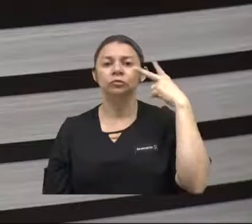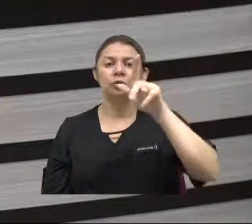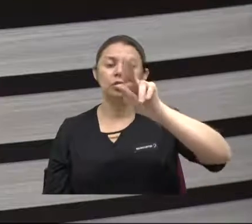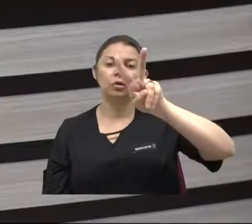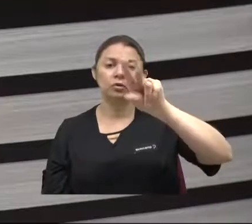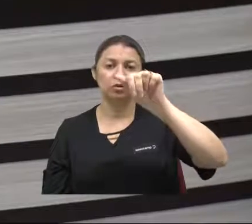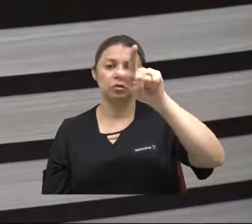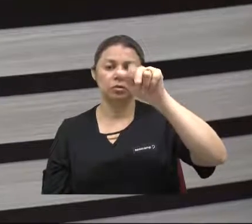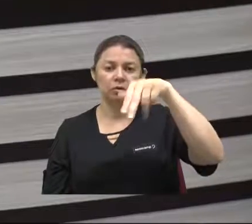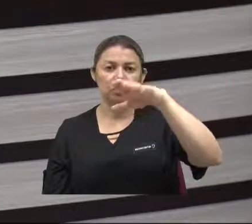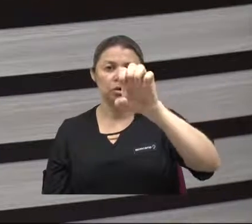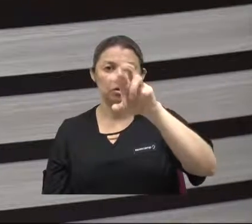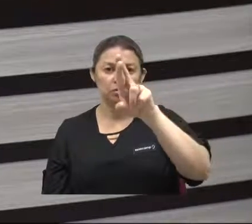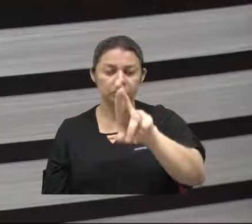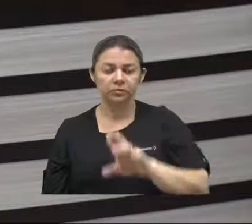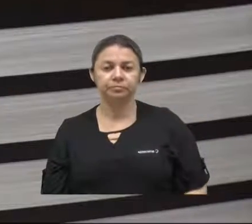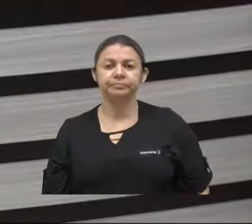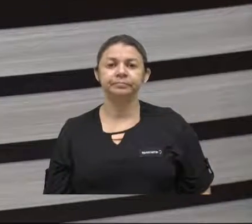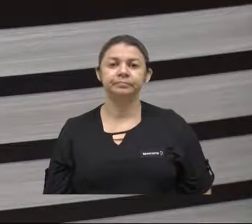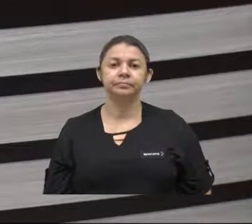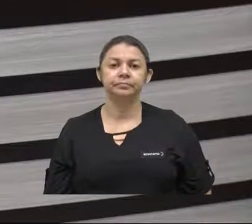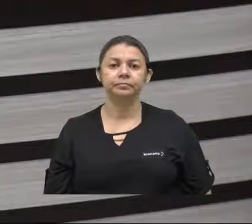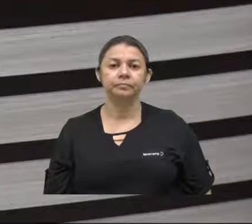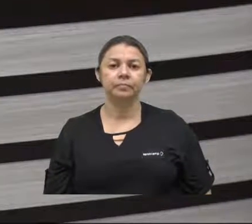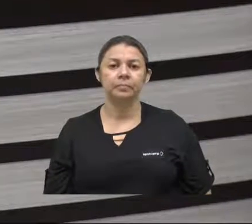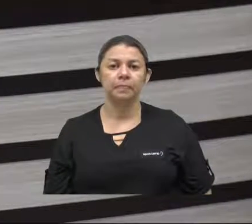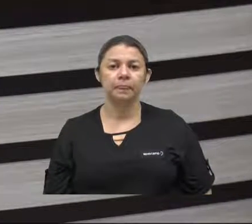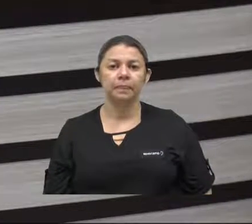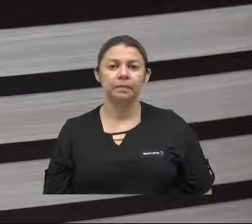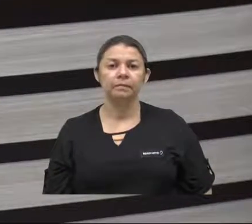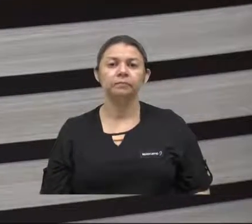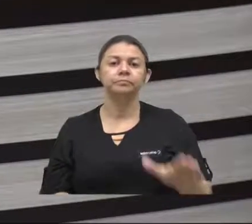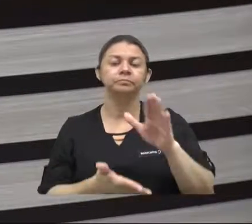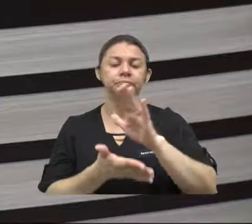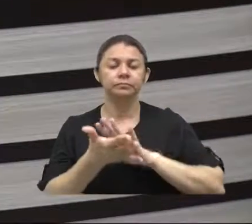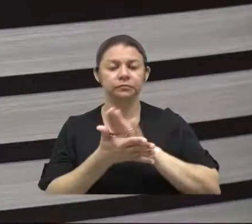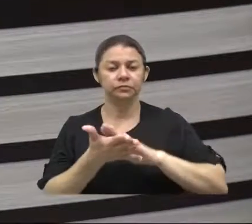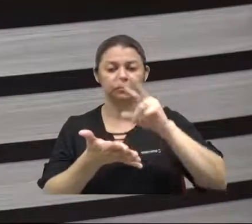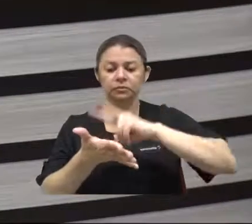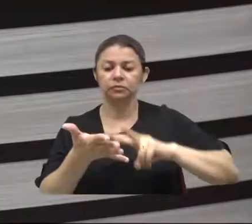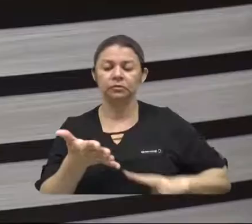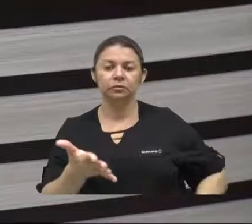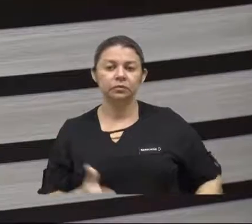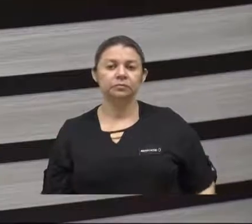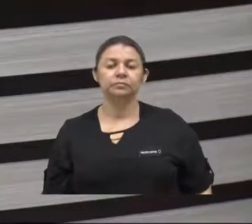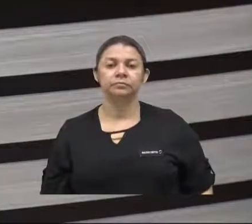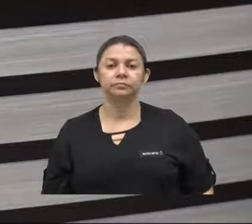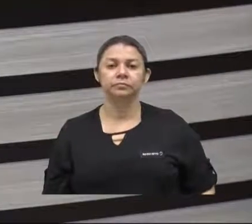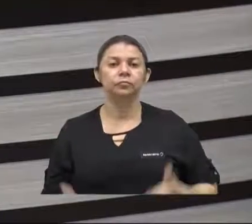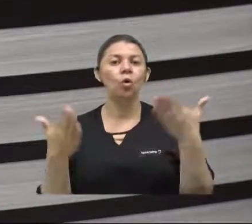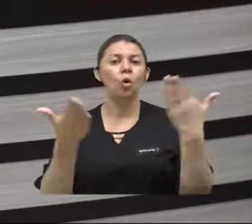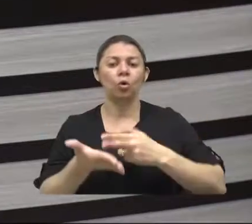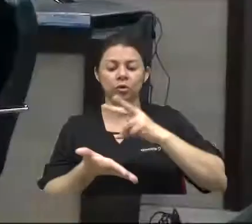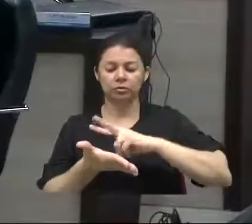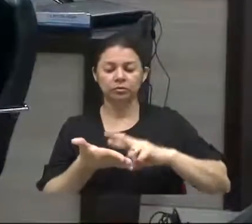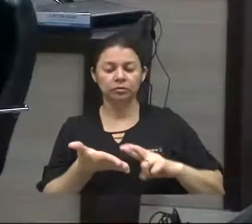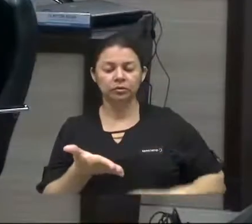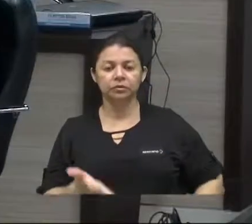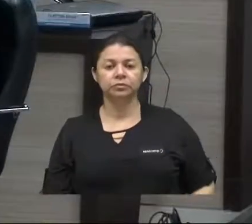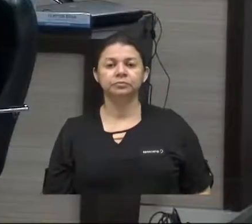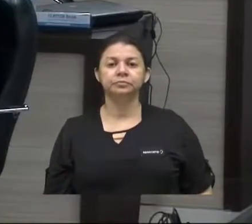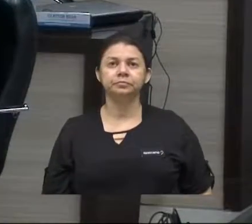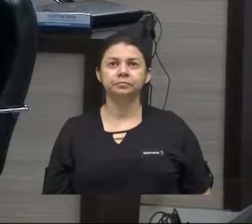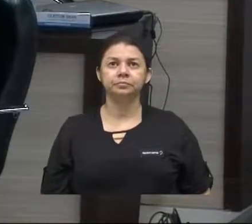mais matéria a ser lida. Agora os requerimentos. Questão de ordem, senhor presidente. Questão de ordem, vereador Alemão da Jeová Rafa. Faço